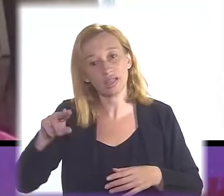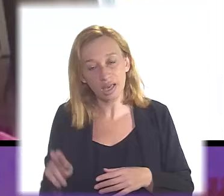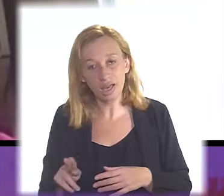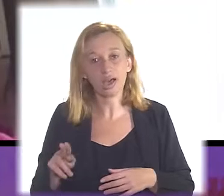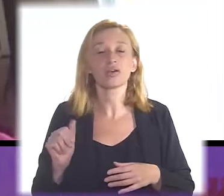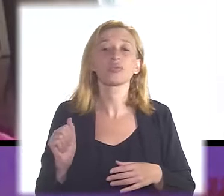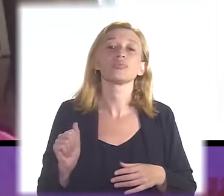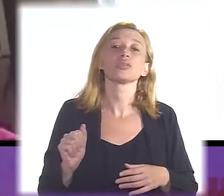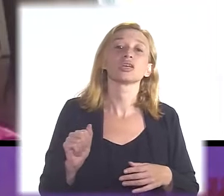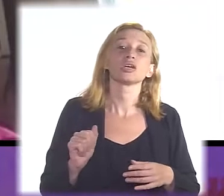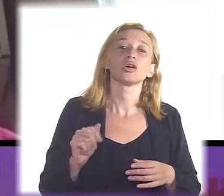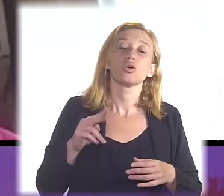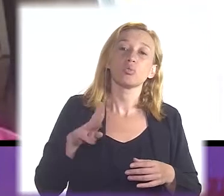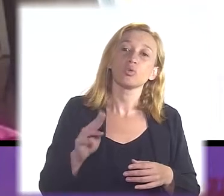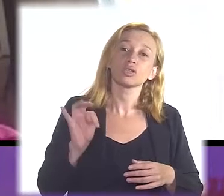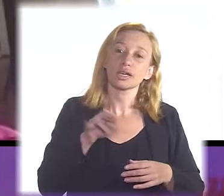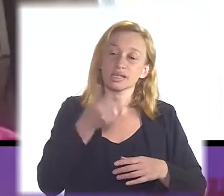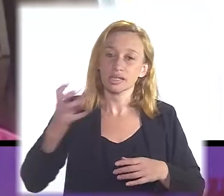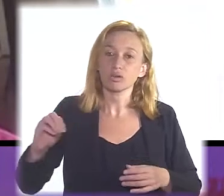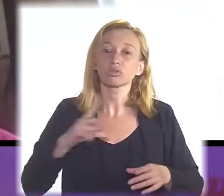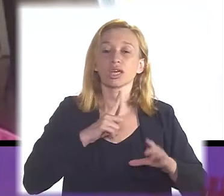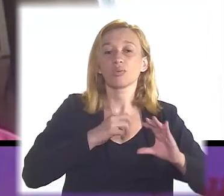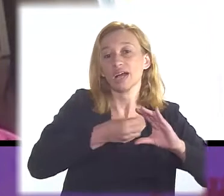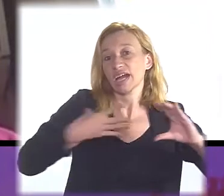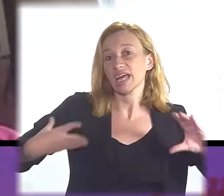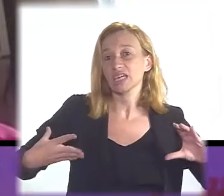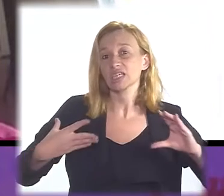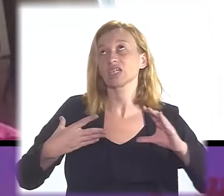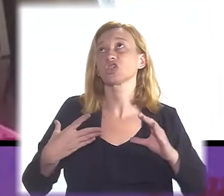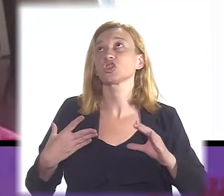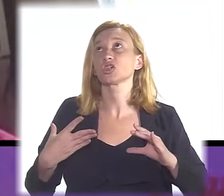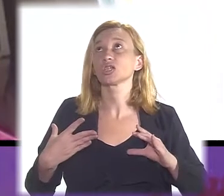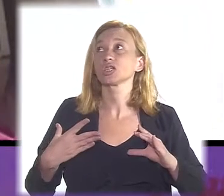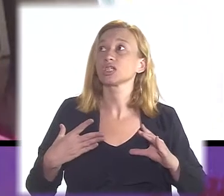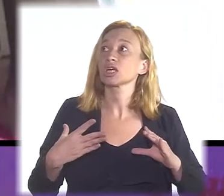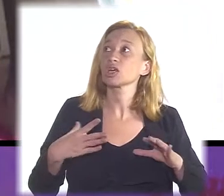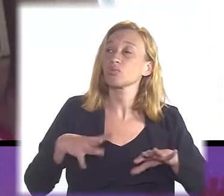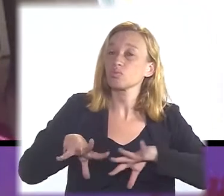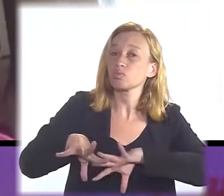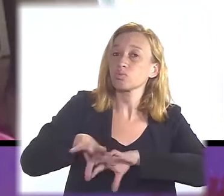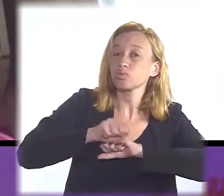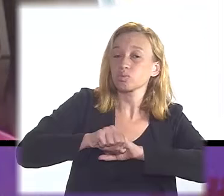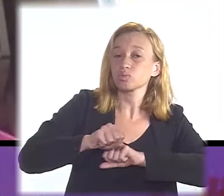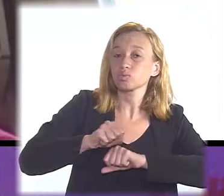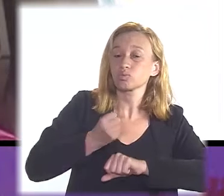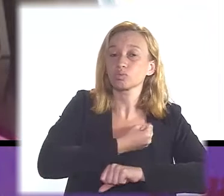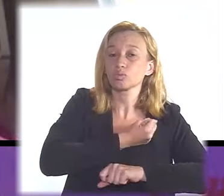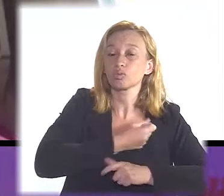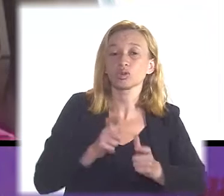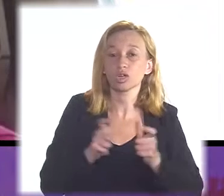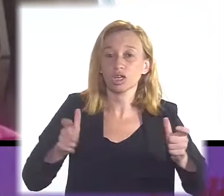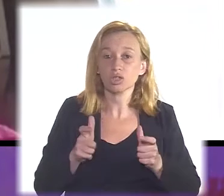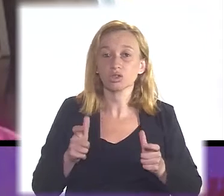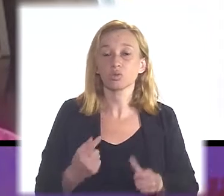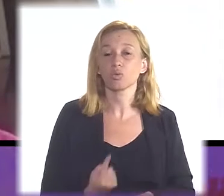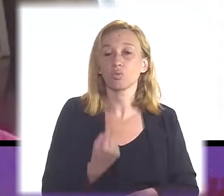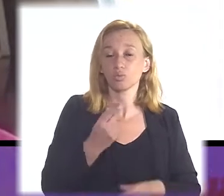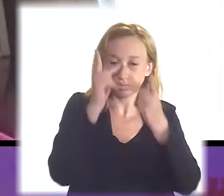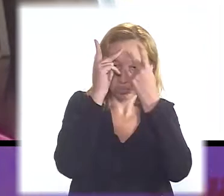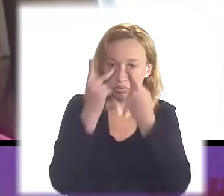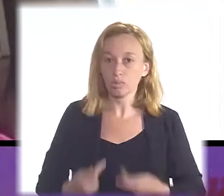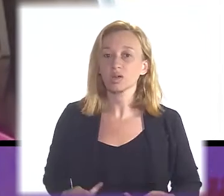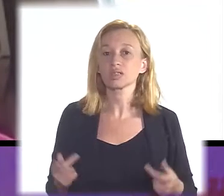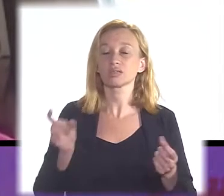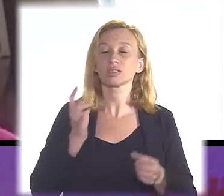promover mutações. E ele tem uma característica, ele tem uma alta contagiosidade. Ou seja, um ser humano